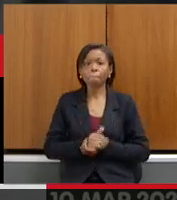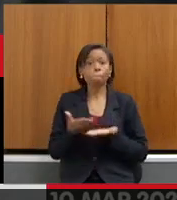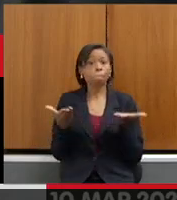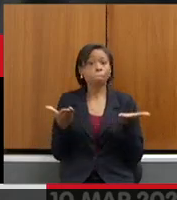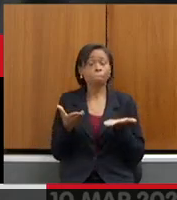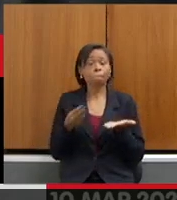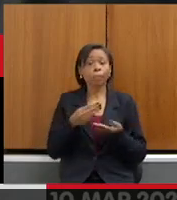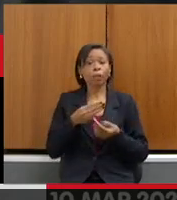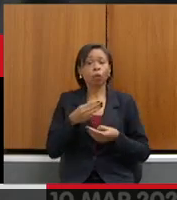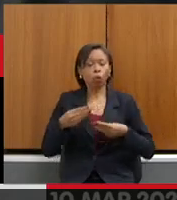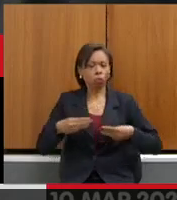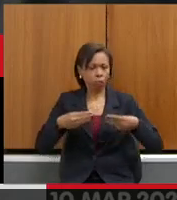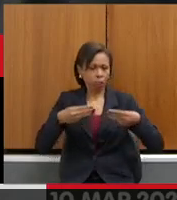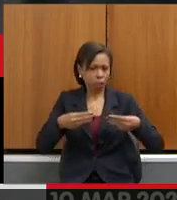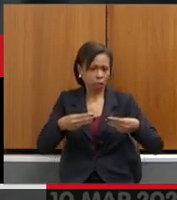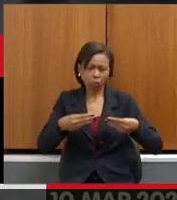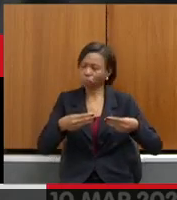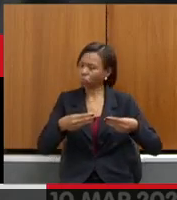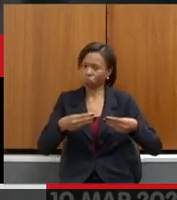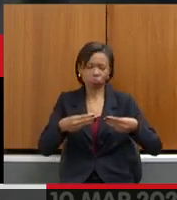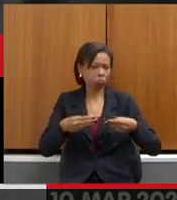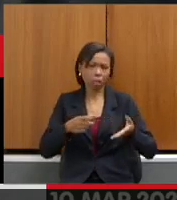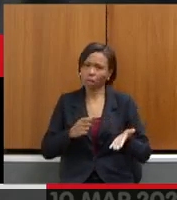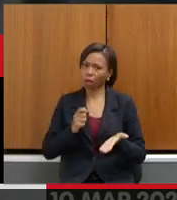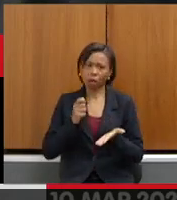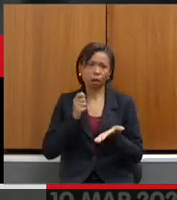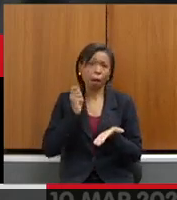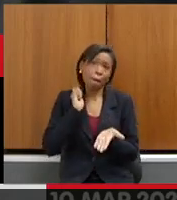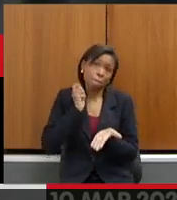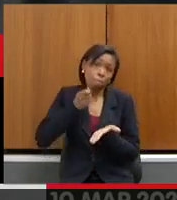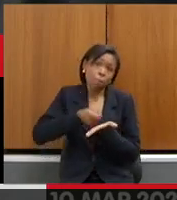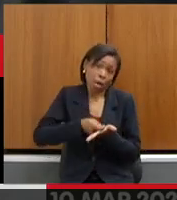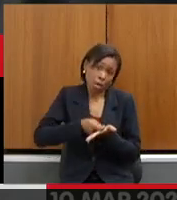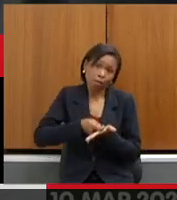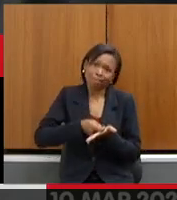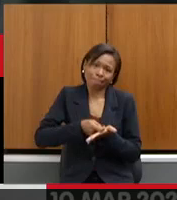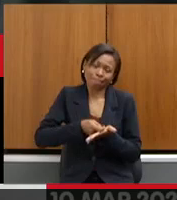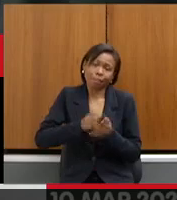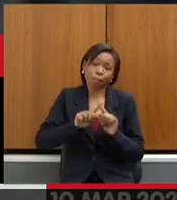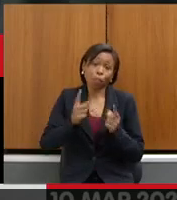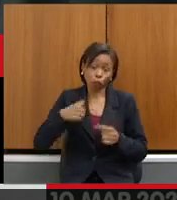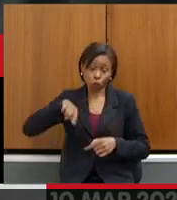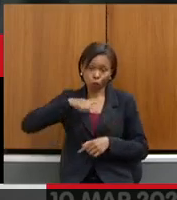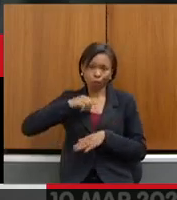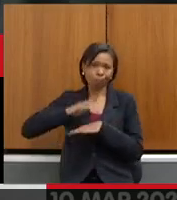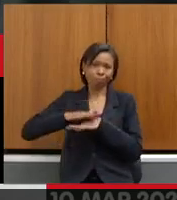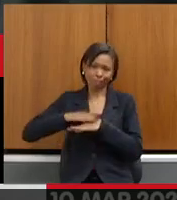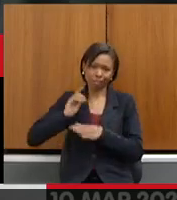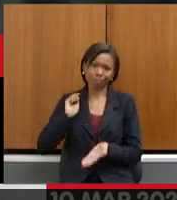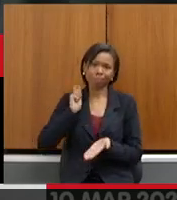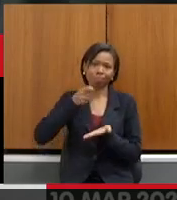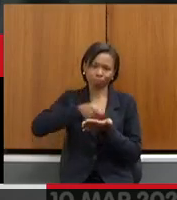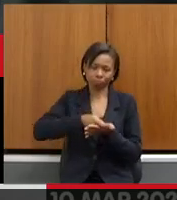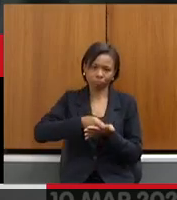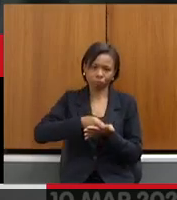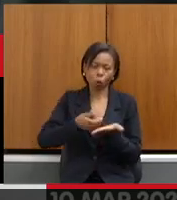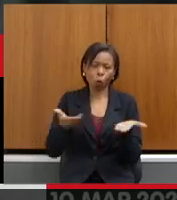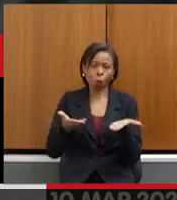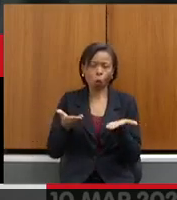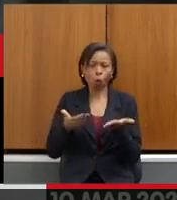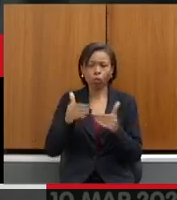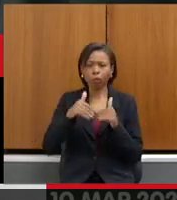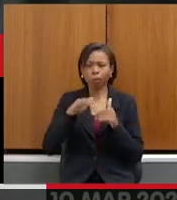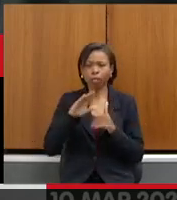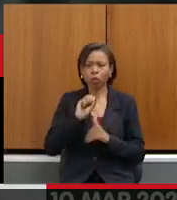habilita que significa o ministério pagar Nos cobrimos esse valor é nós hoje temos mais